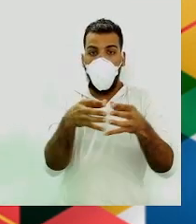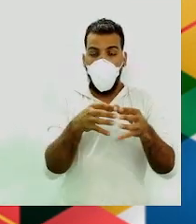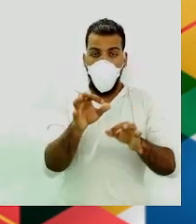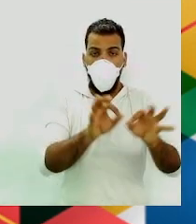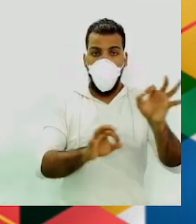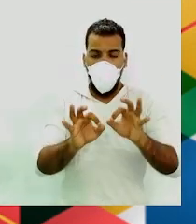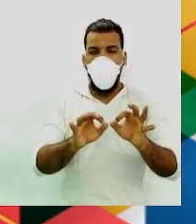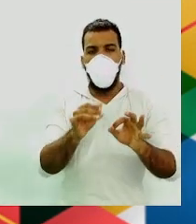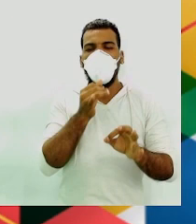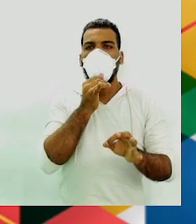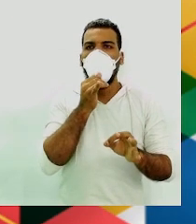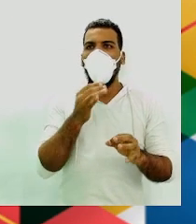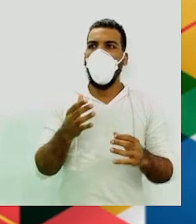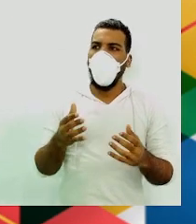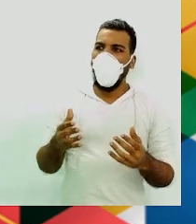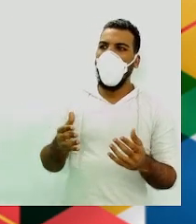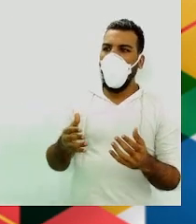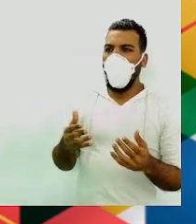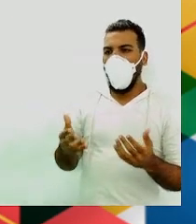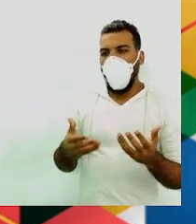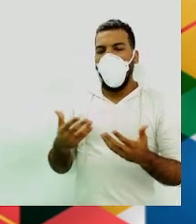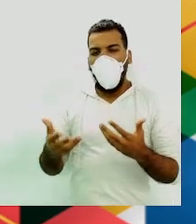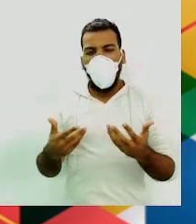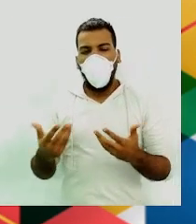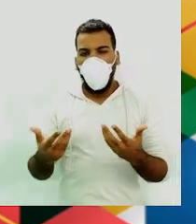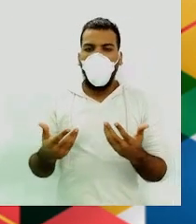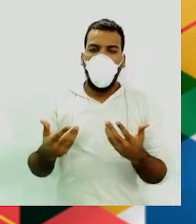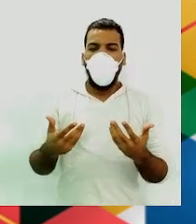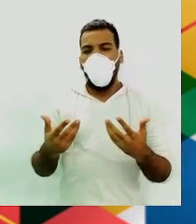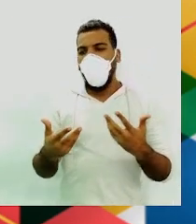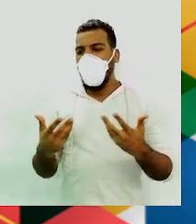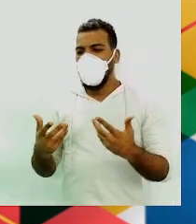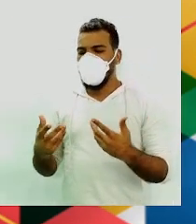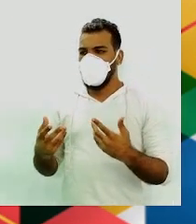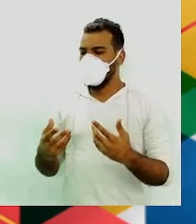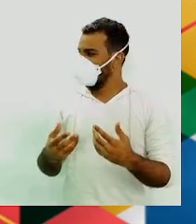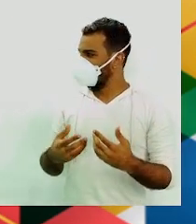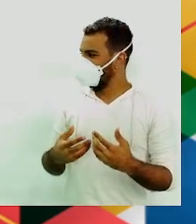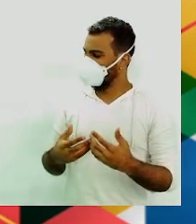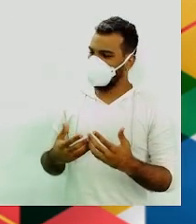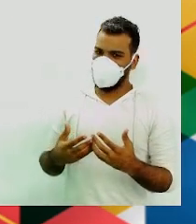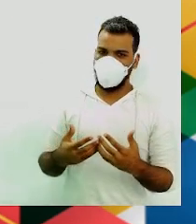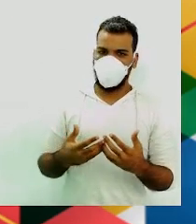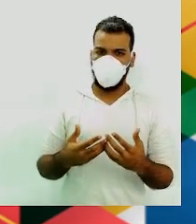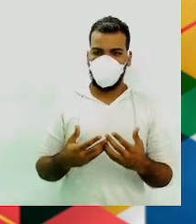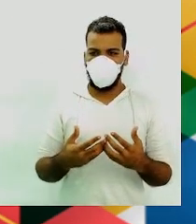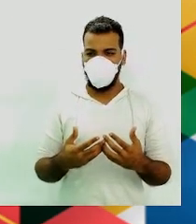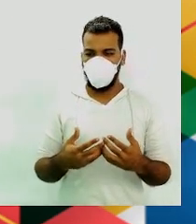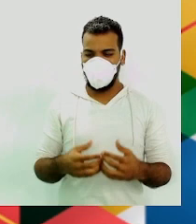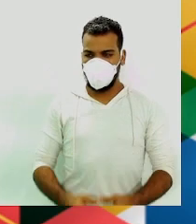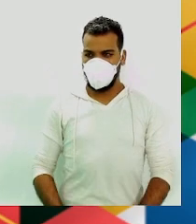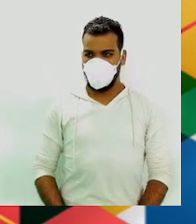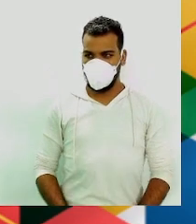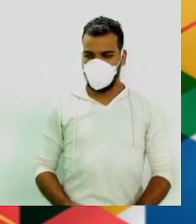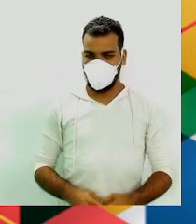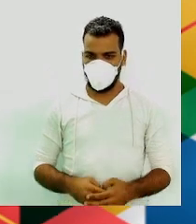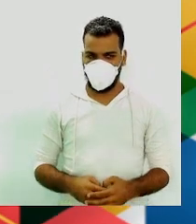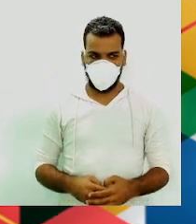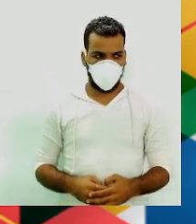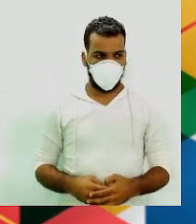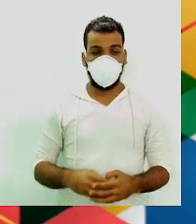por exemplo, é aquele conceito de que existe, né, o